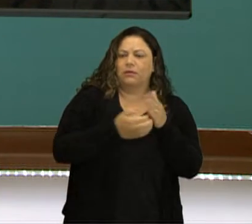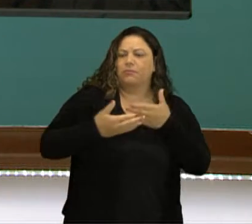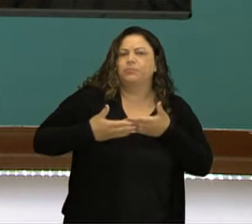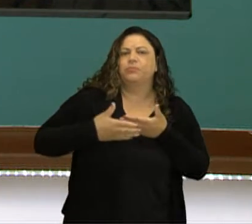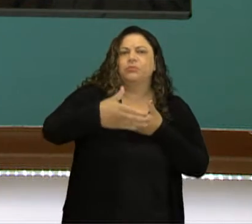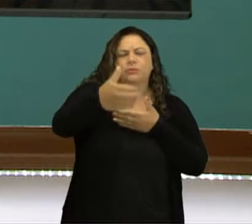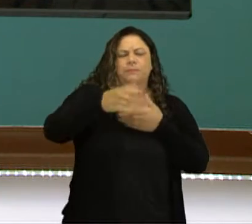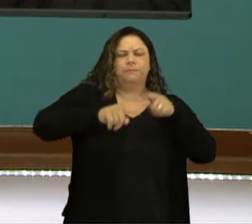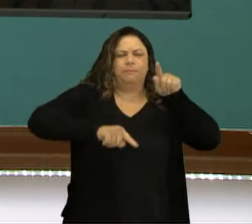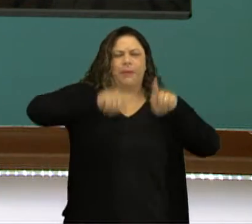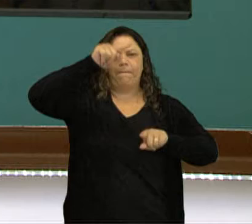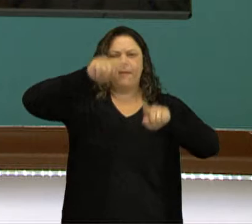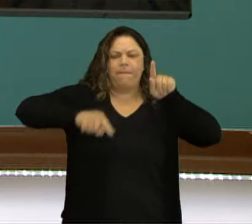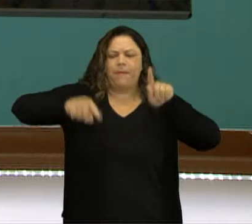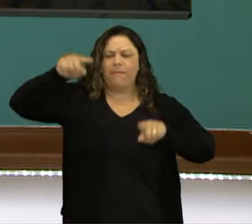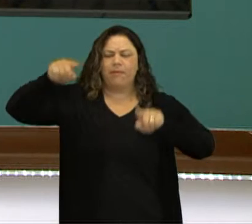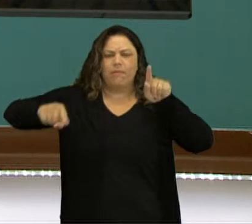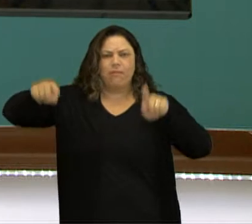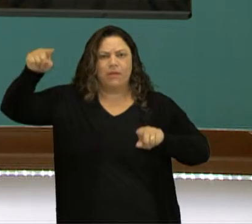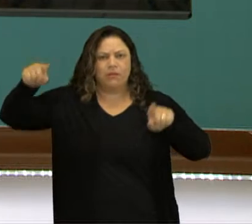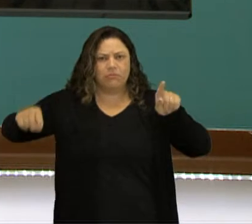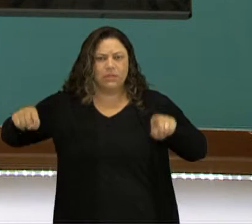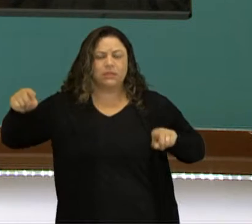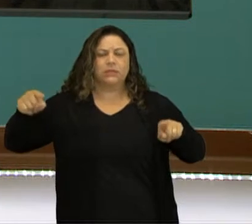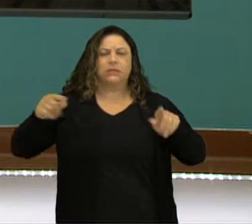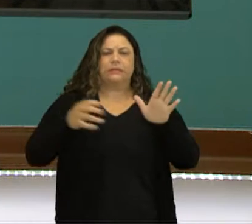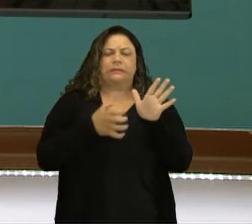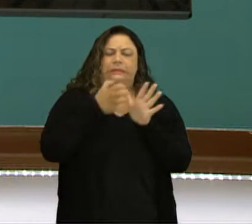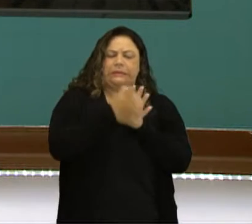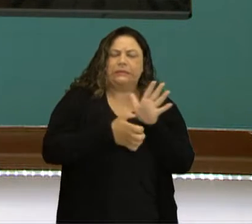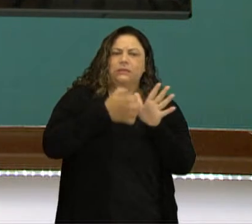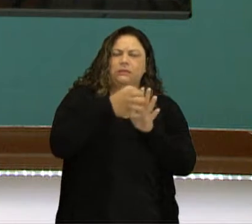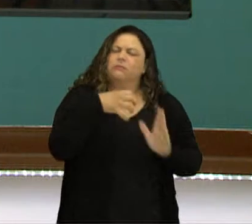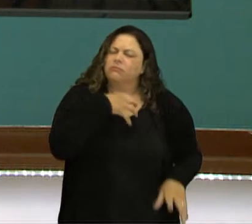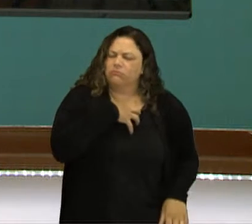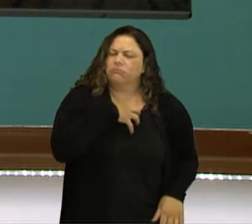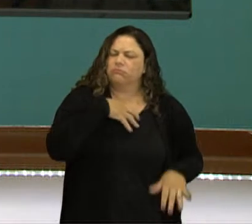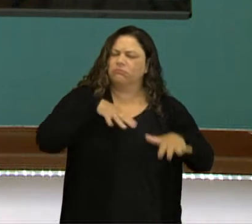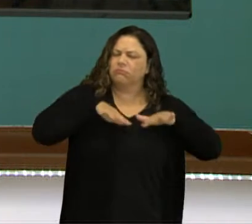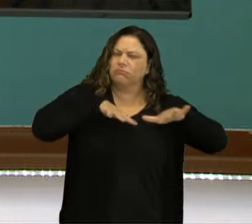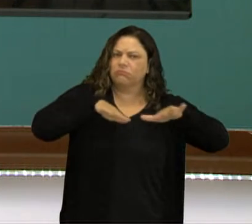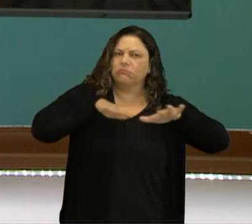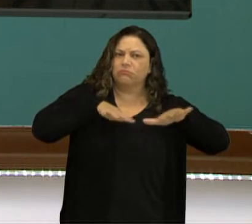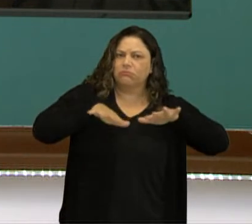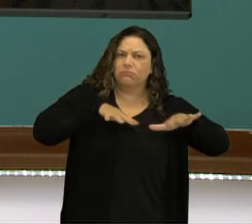alguns desníveis de pista, tudo mais, de trilho, e isso vai fazendo com que você sinta o movimento,